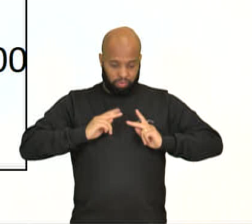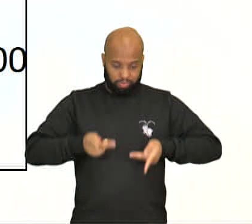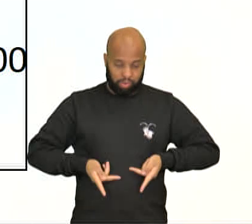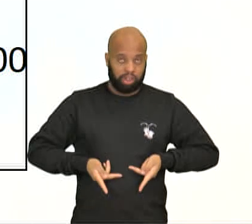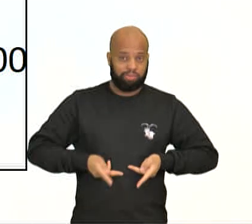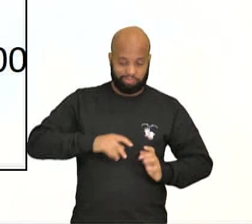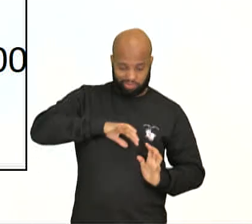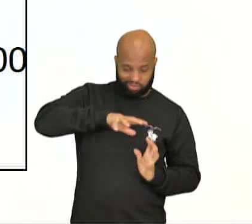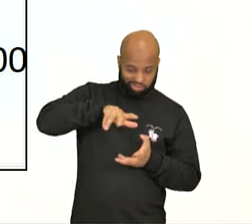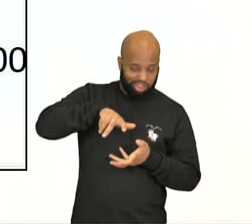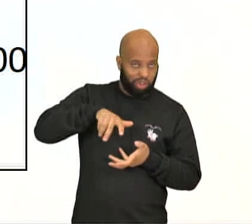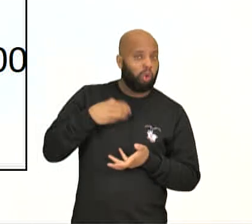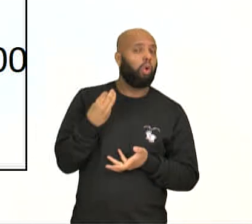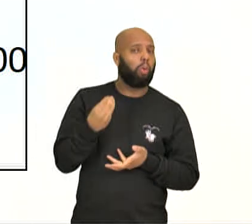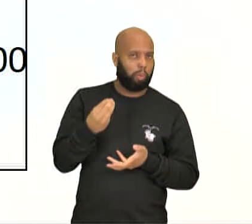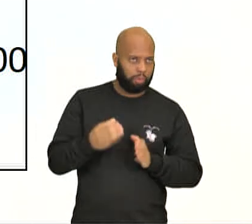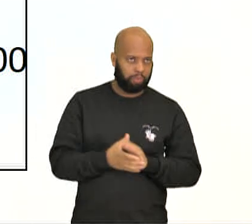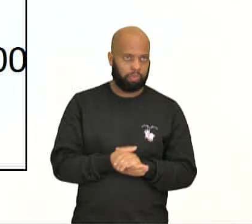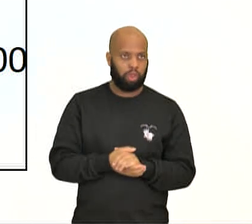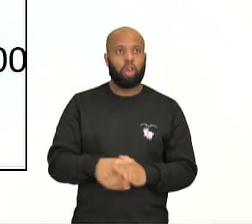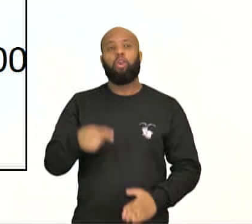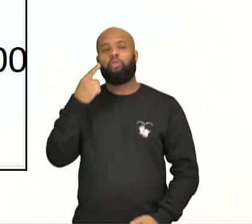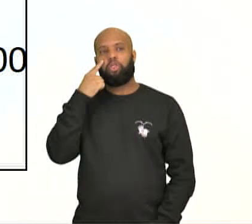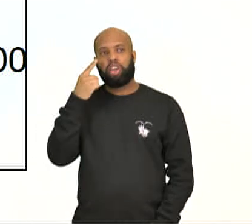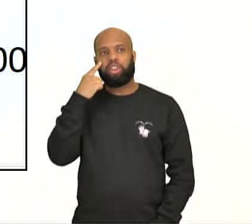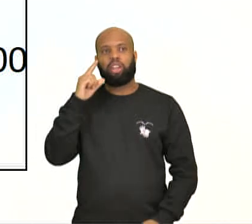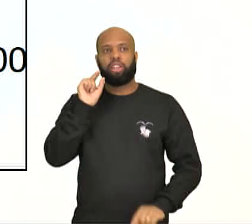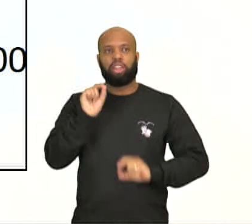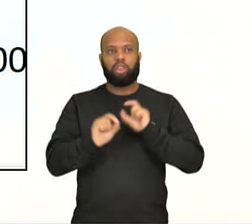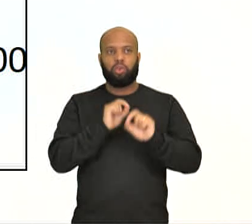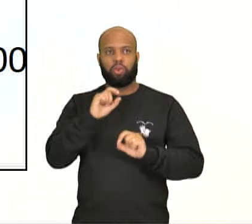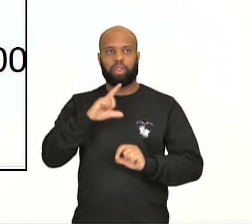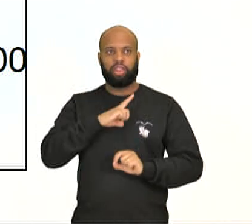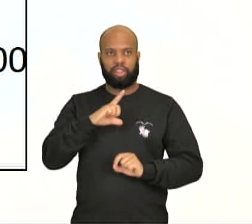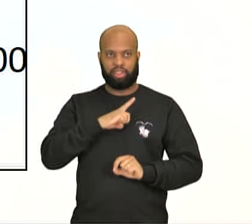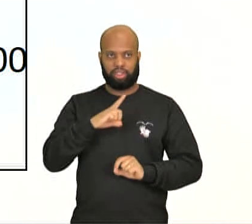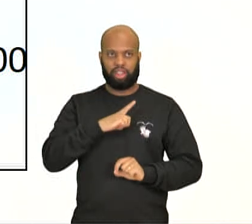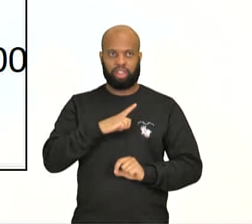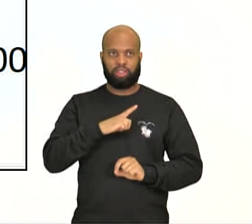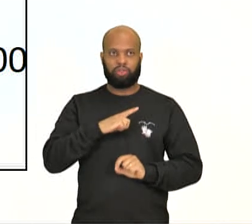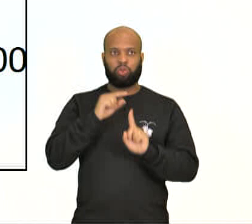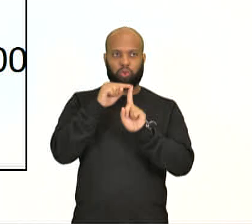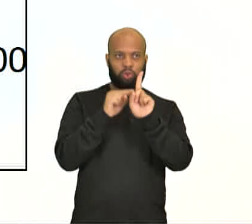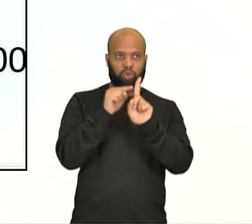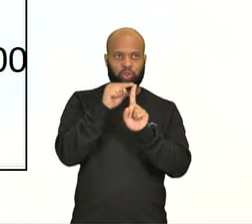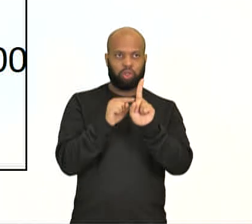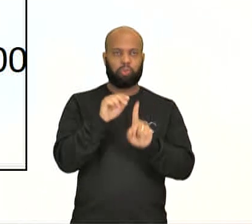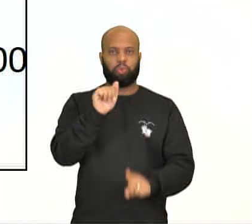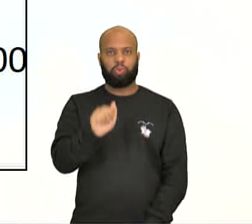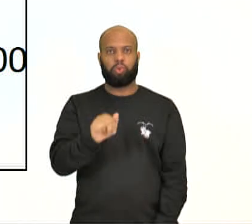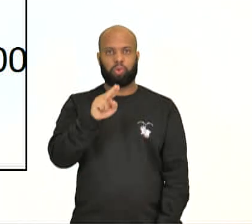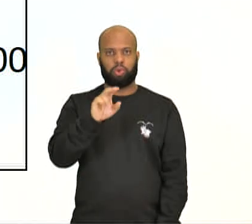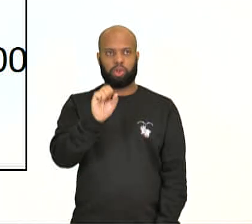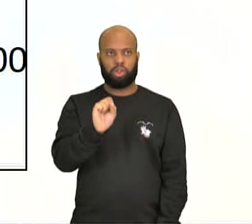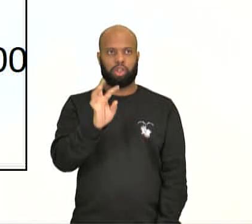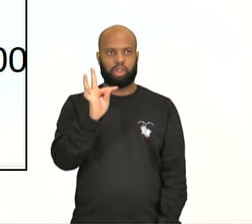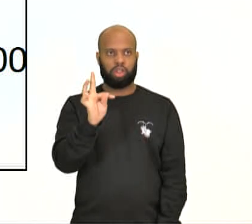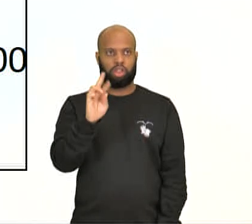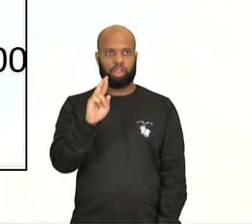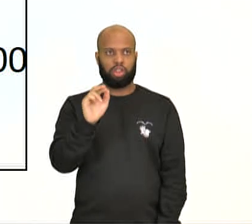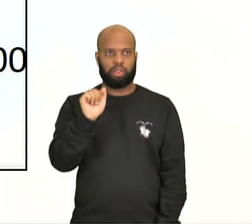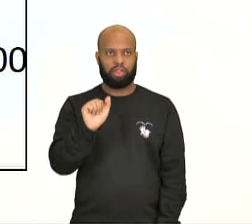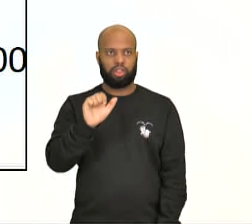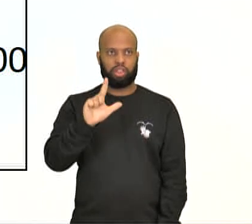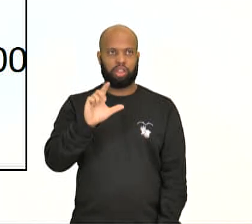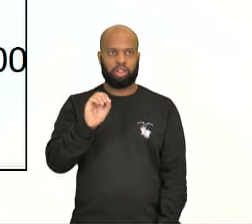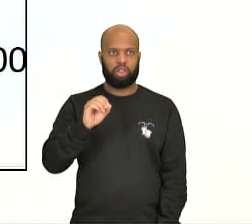Terra? Aqui vocês têm a reconstrução da espécie Australopithecus, datada de mais de 3 milhões de anos atrás, que